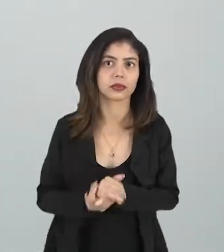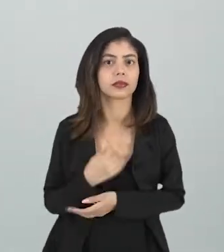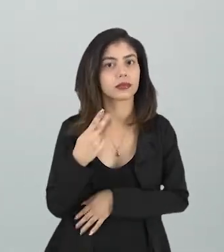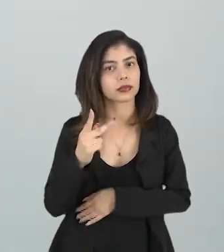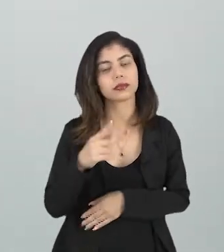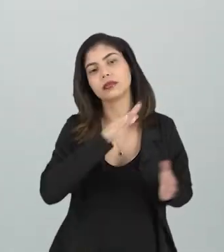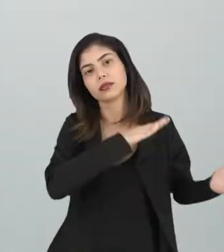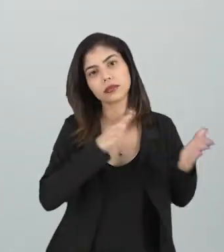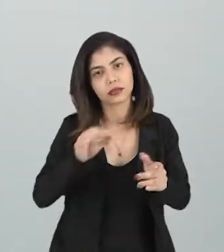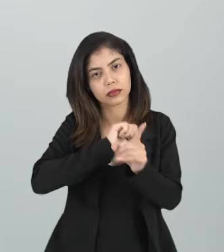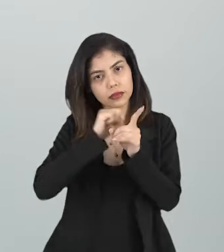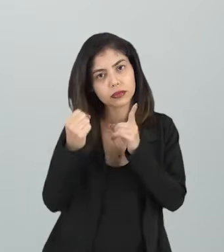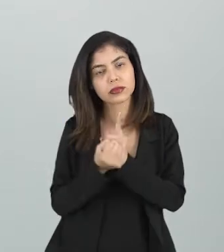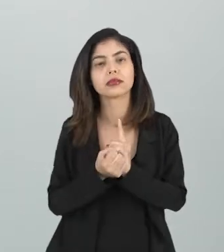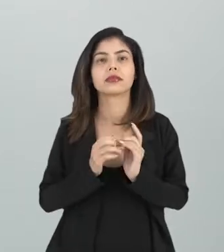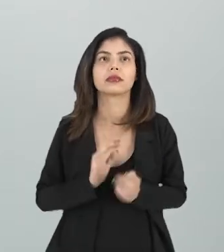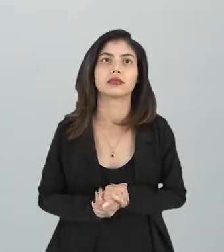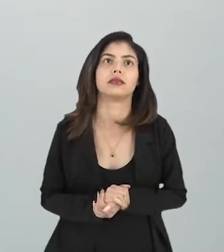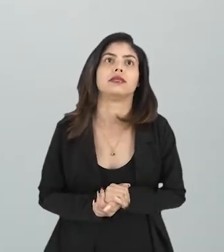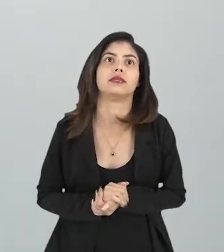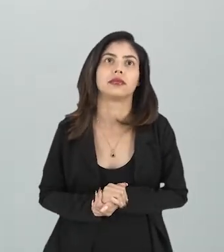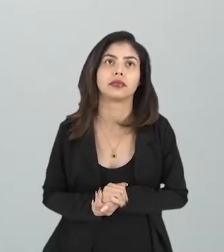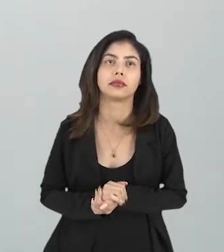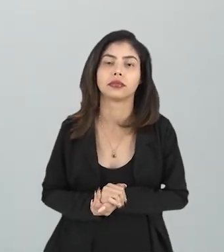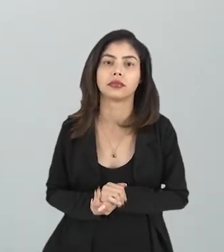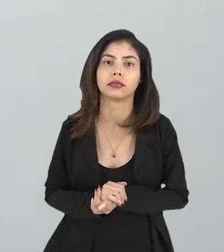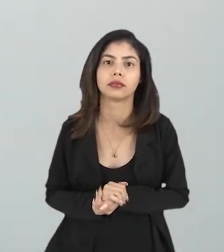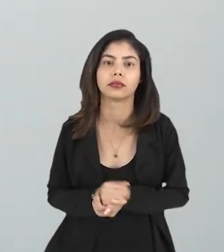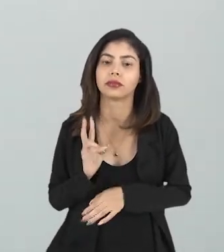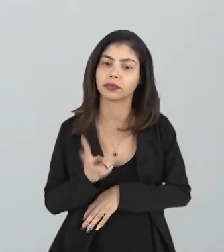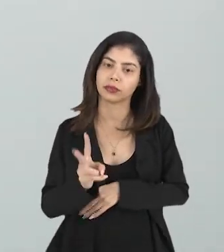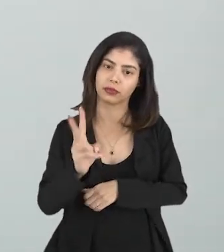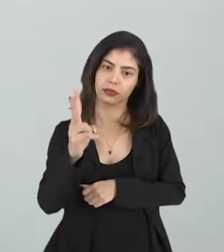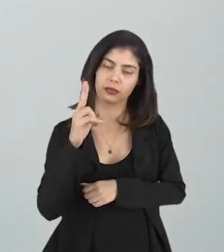importância dela para a sociedade. Tá bom, gente? Vamos